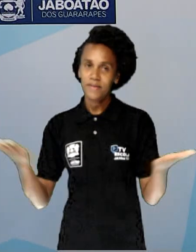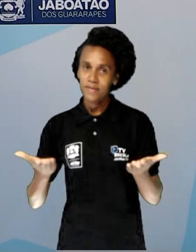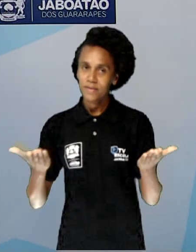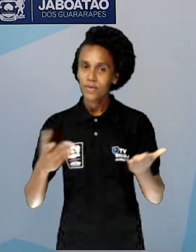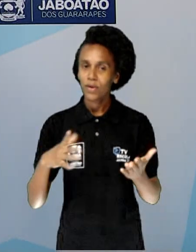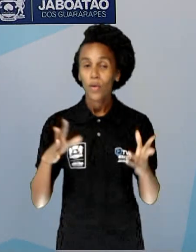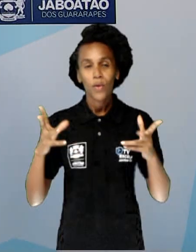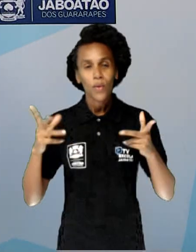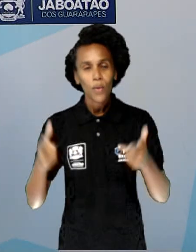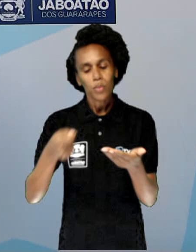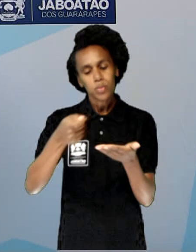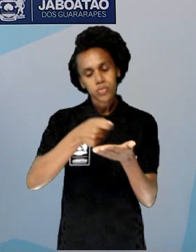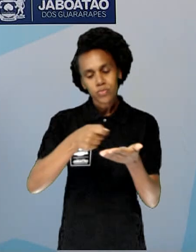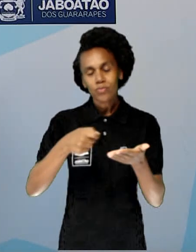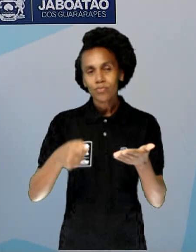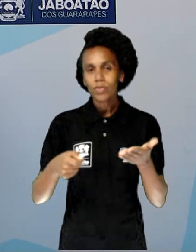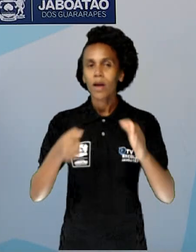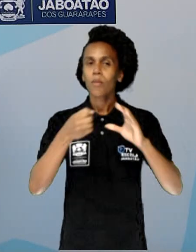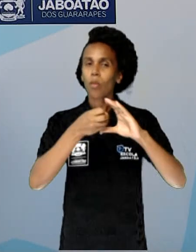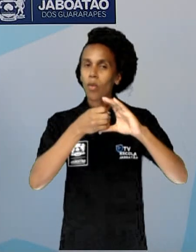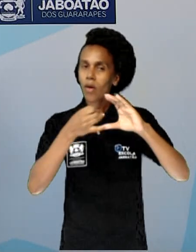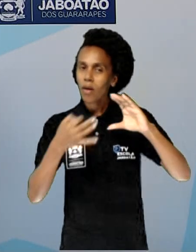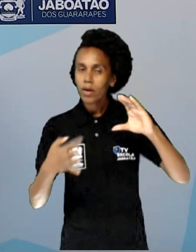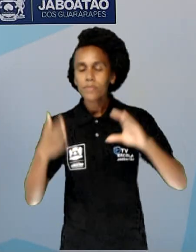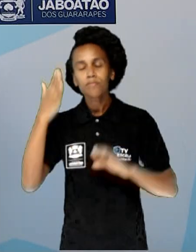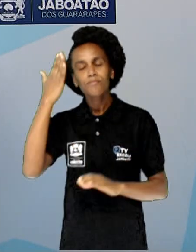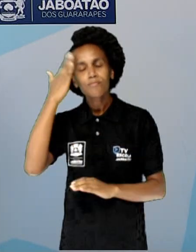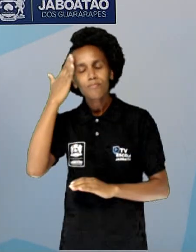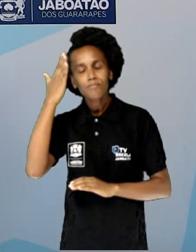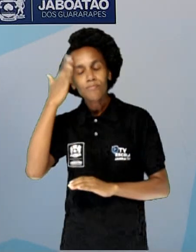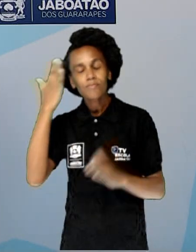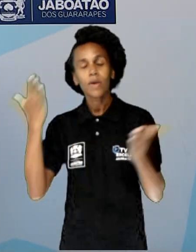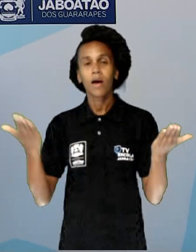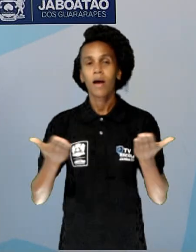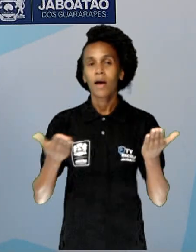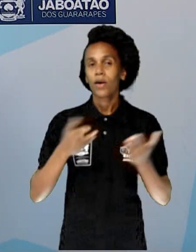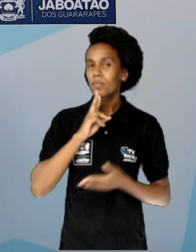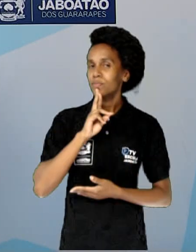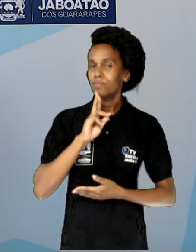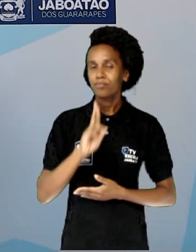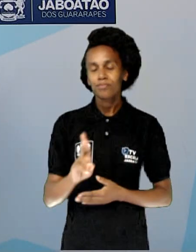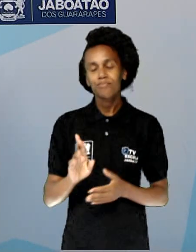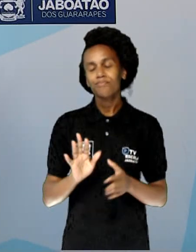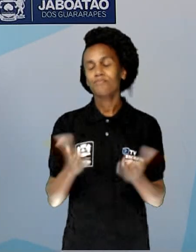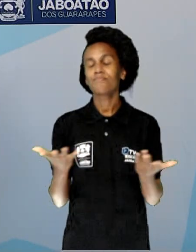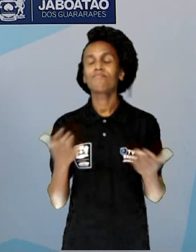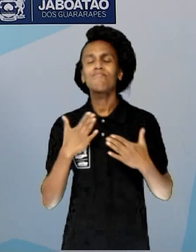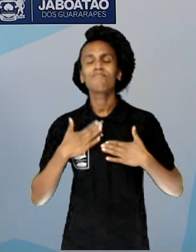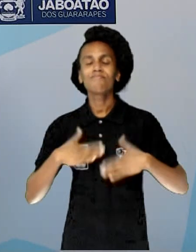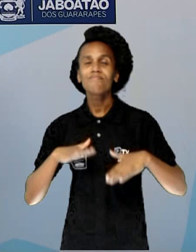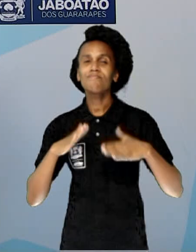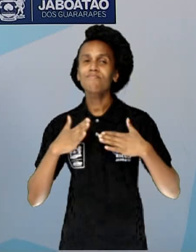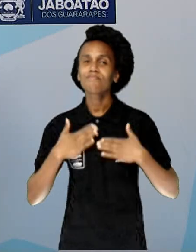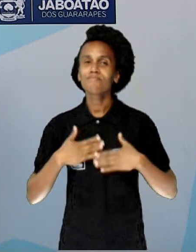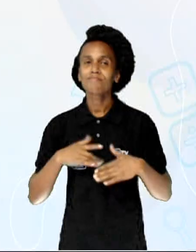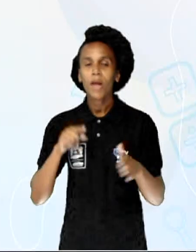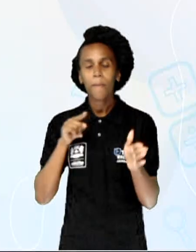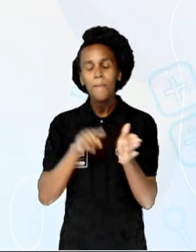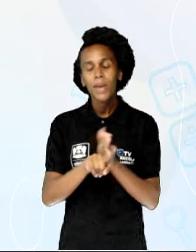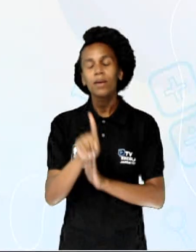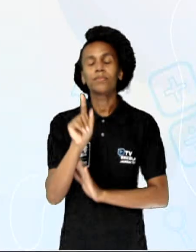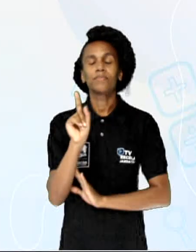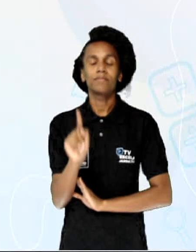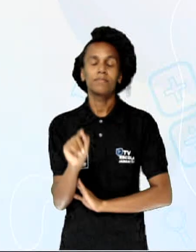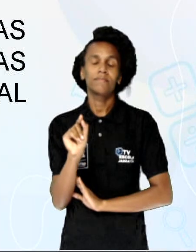nota, entendeu bem as características, e aí você agora vai responder tranquilamente o desafio. A pergunta do desafio de hoje é